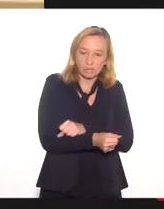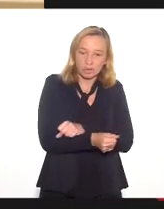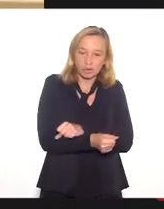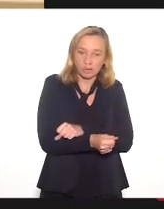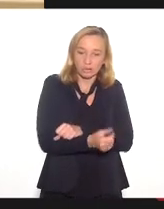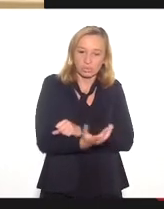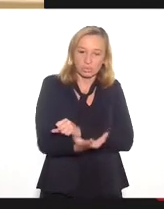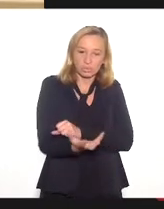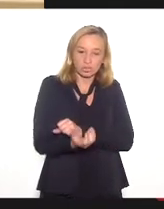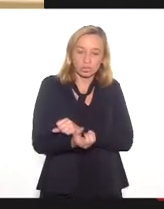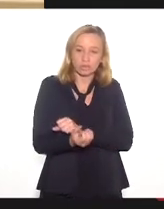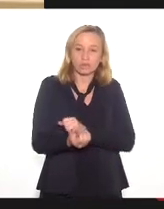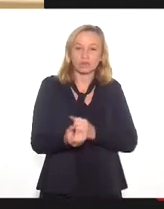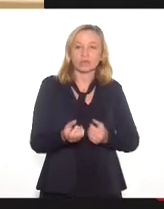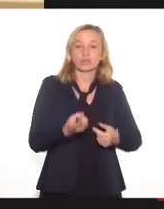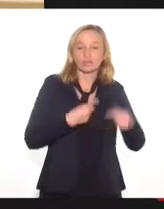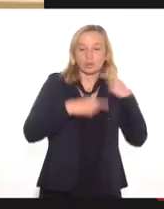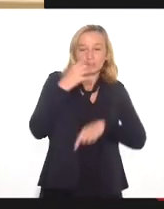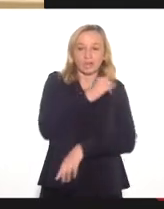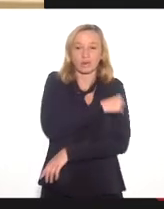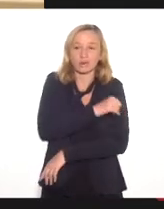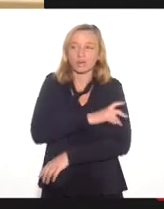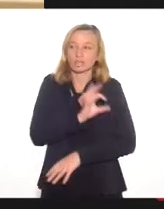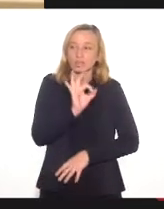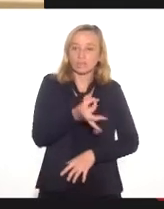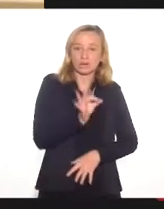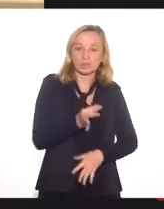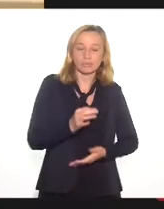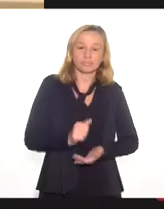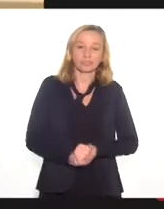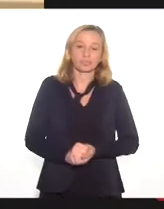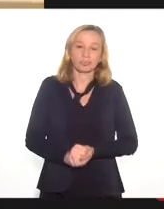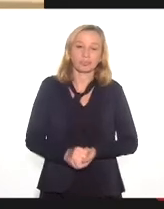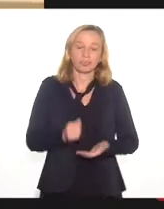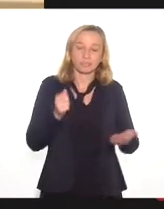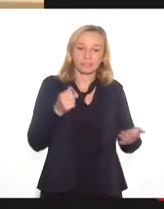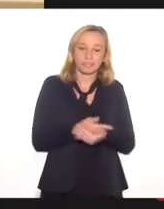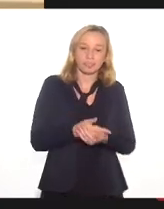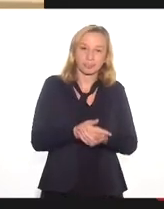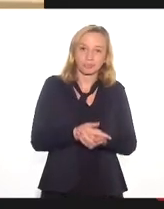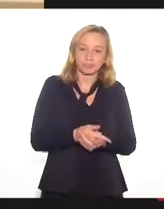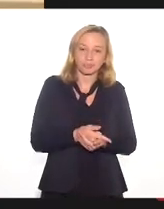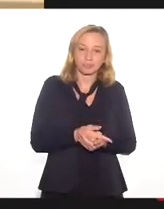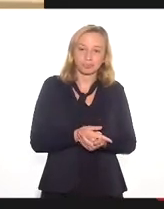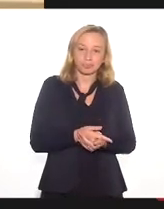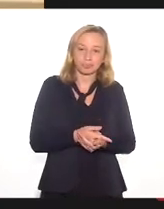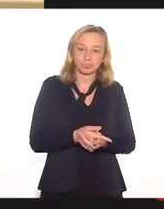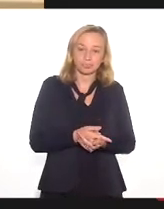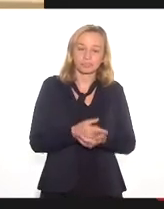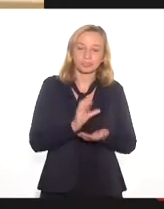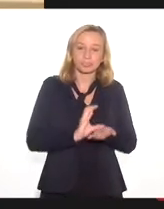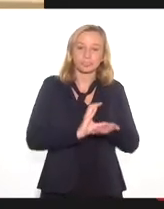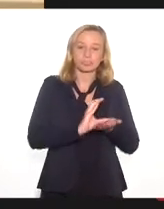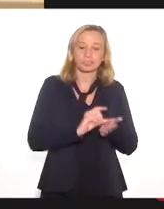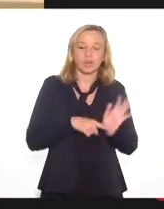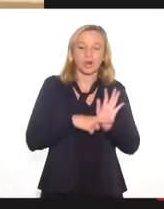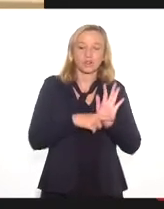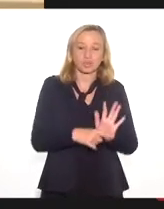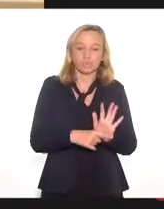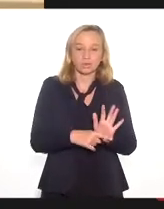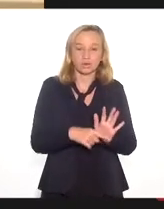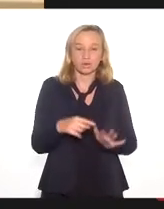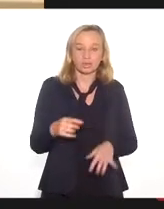o pagamento do SuperaRio, inclusive garantindo que o pagamento desse auxílio emergencial e